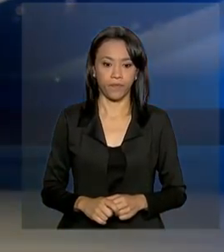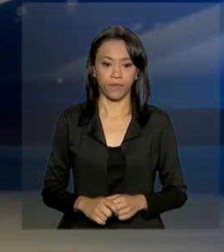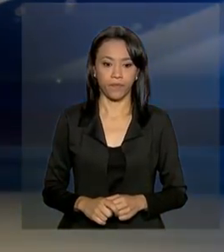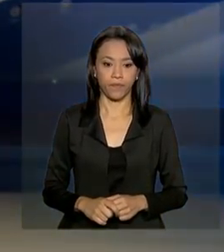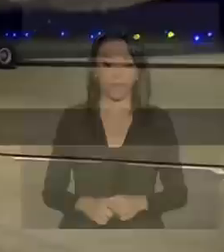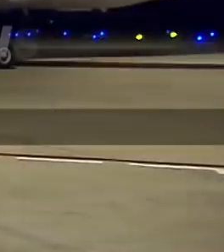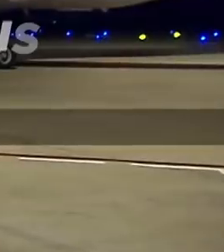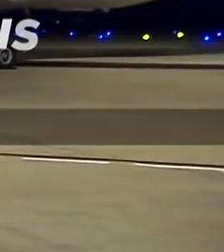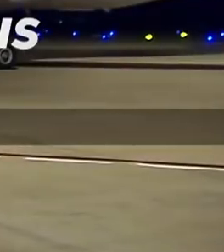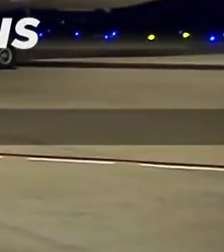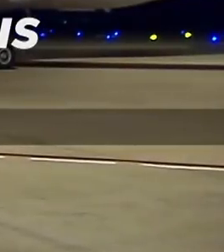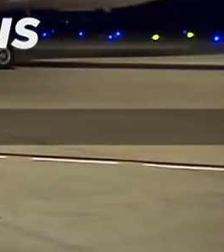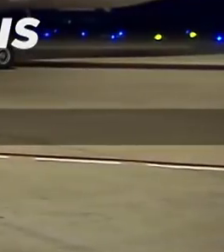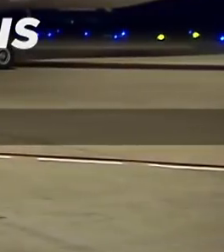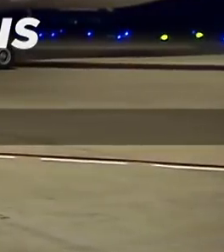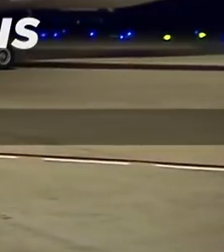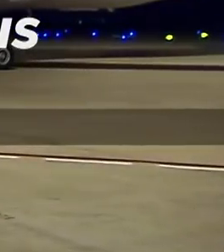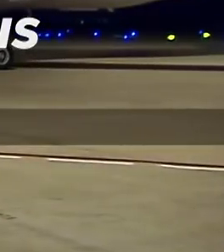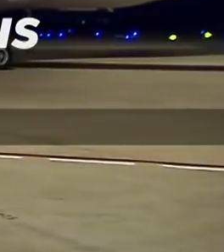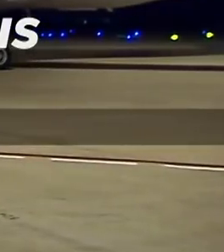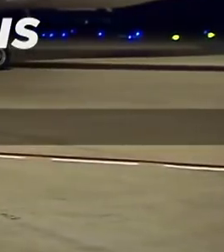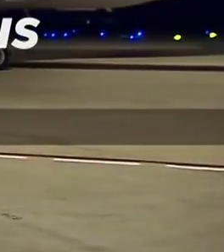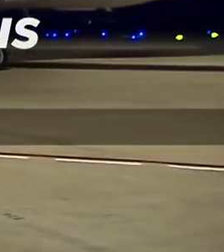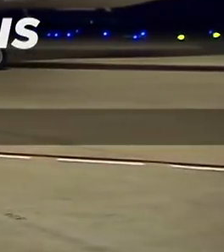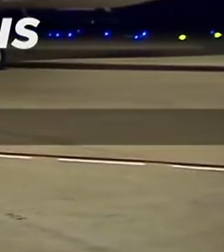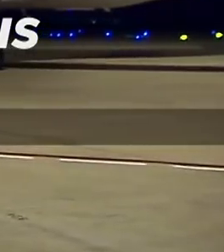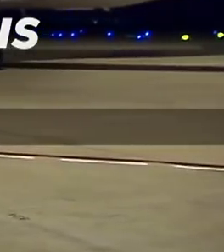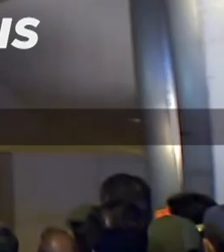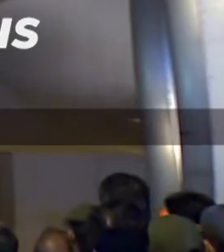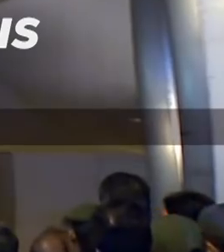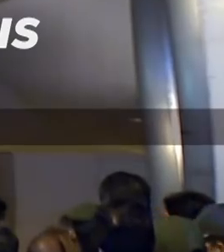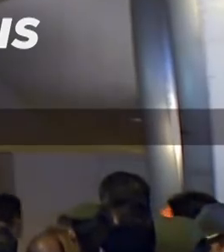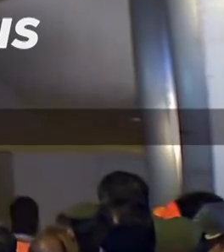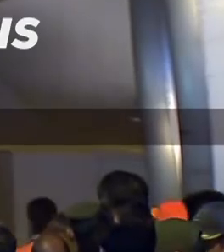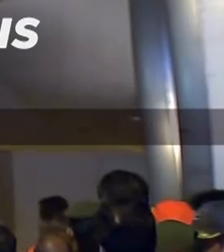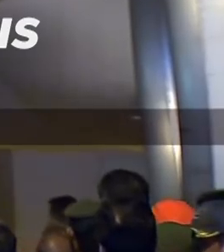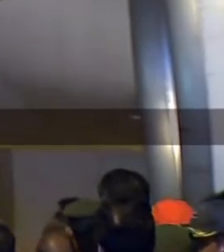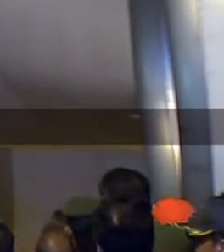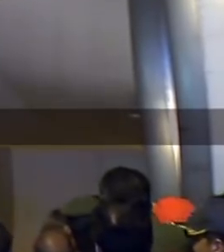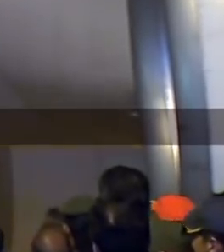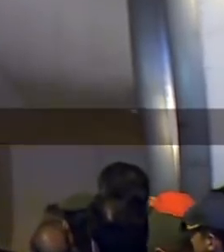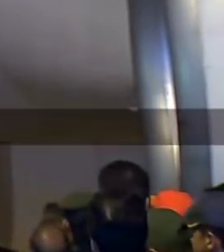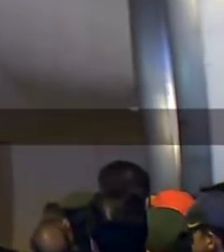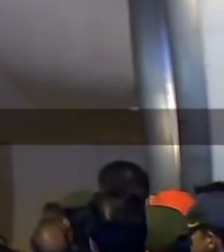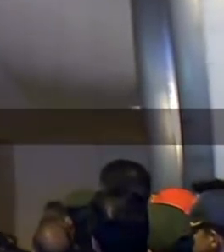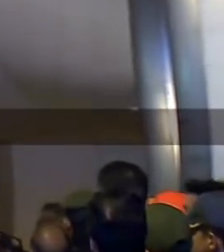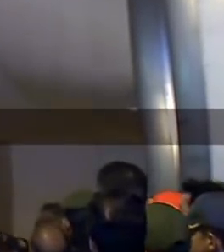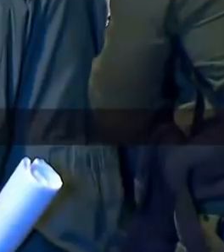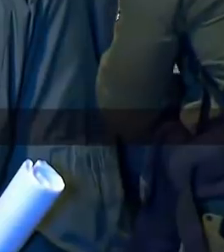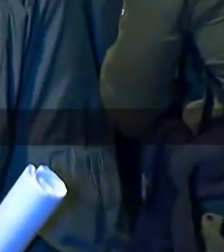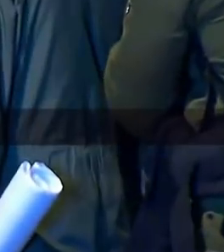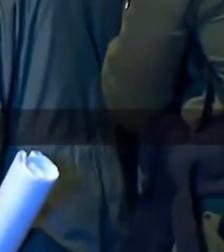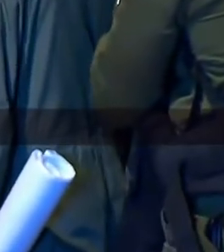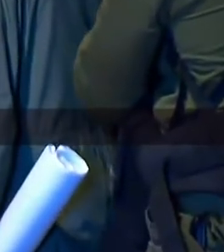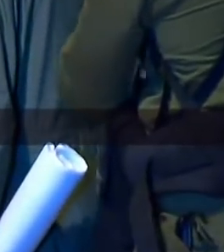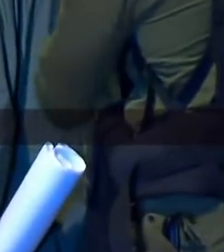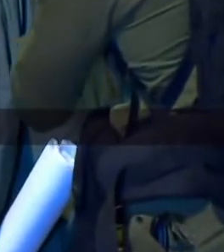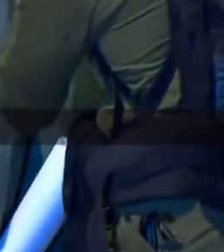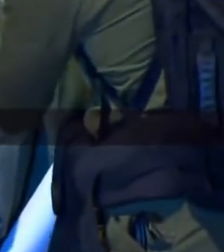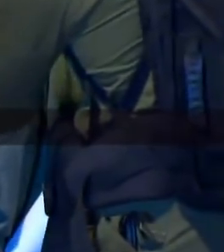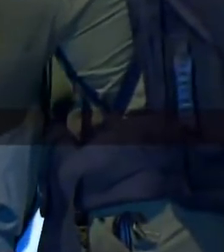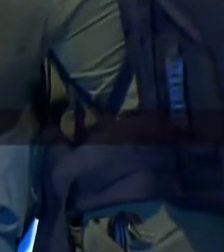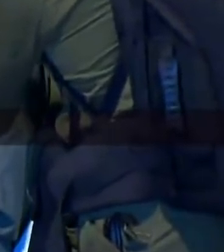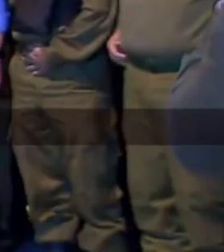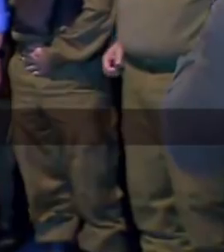We are planning to use tailored or specific specialized equipment. The main mission will be to locate